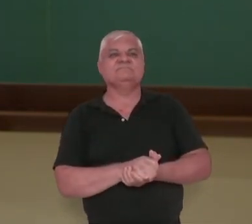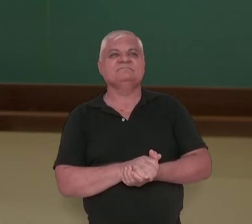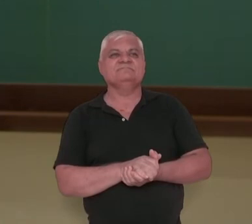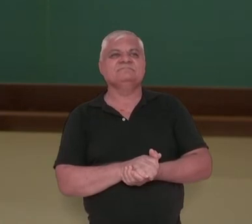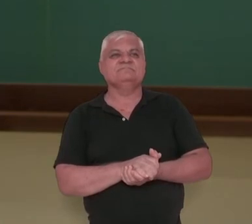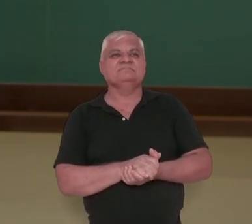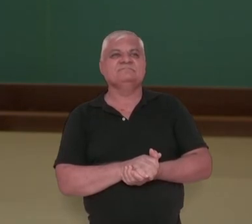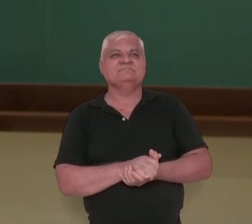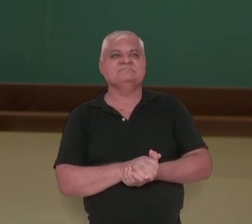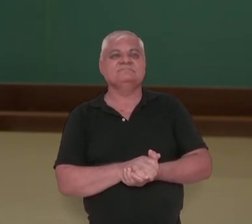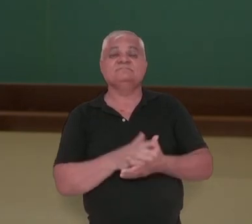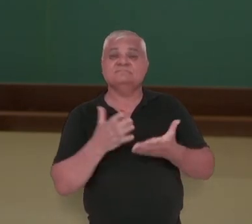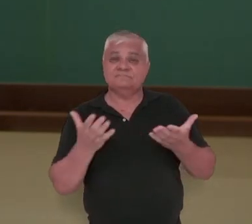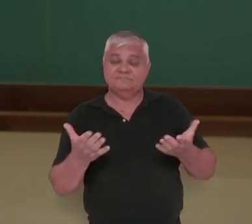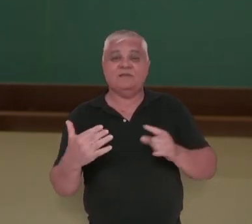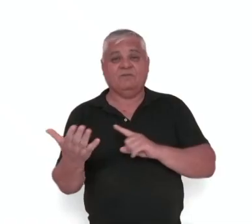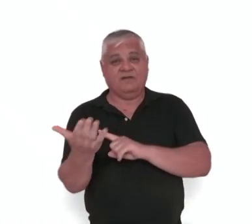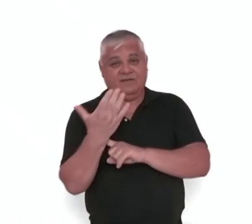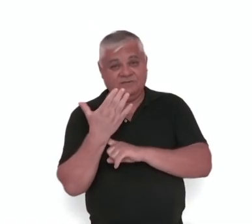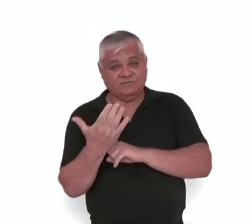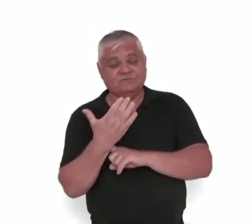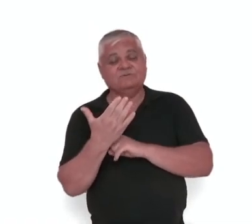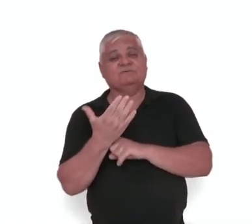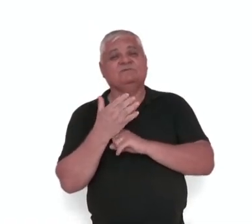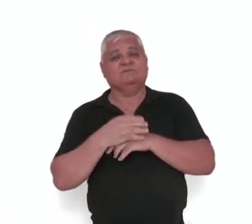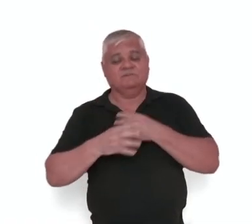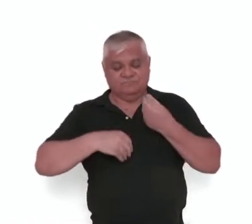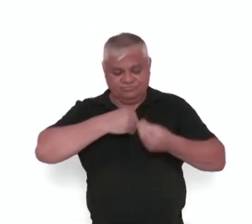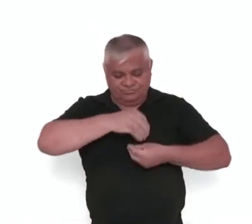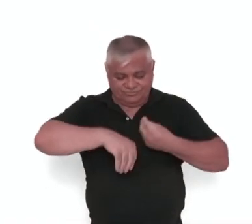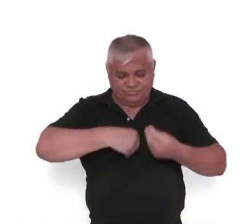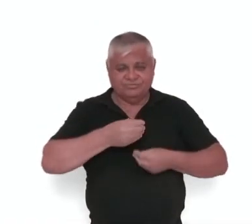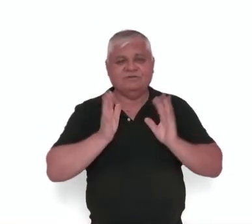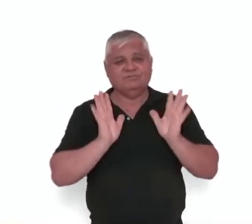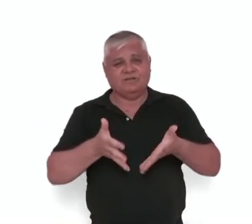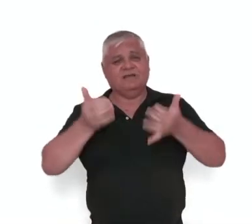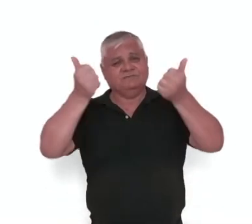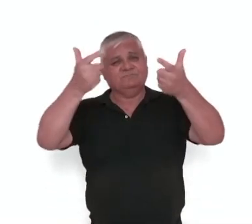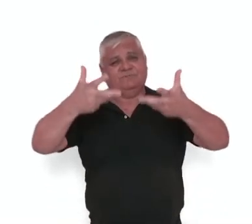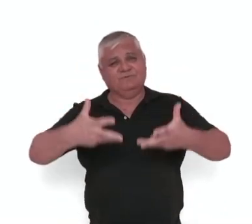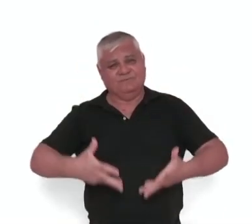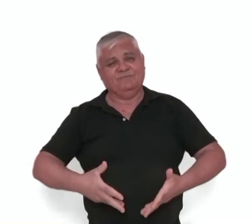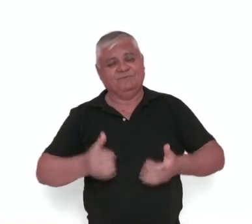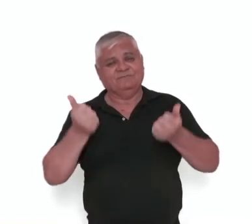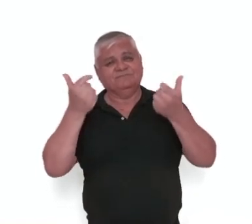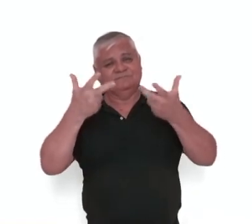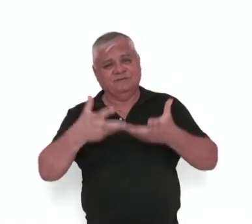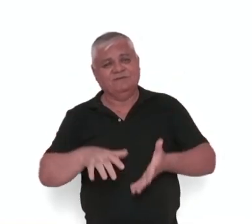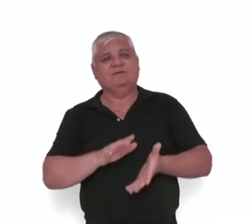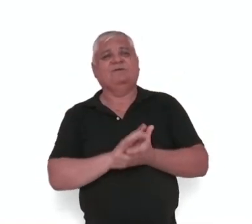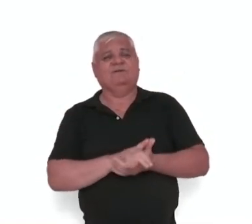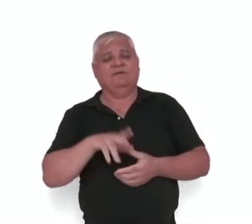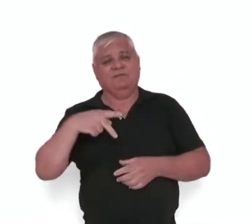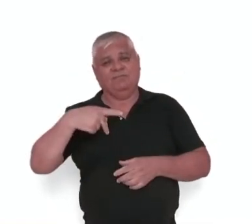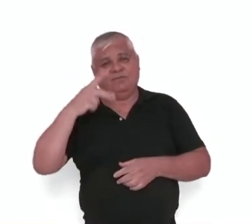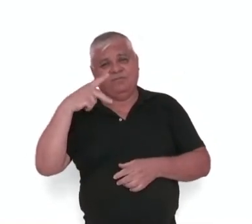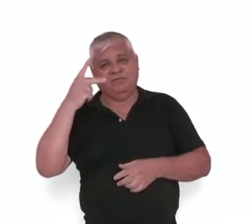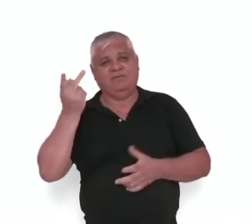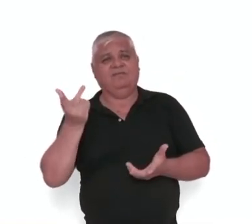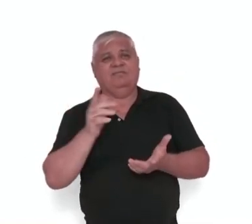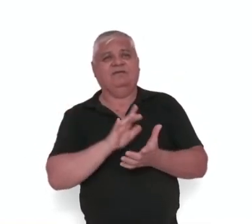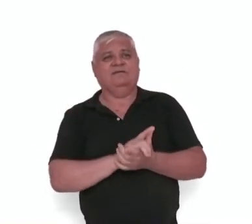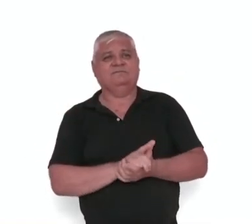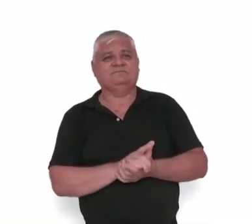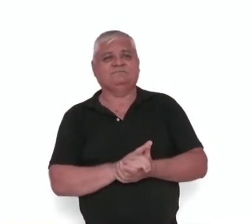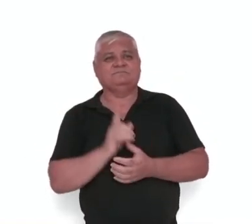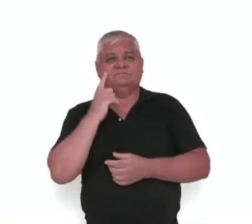que serve, então, estimula o sistema imune a produzir os anticorpos? Que a professora acabou de falar, né? Que são proteínas na defesa do nosso organismo.